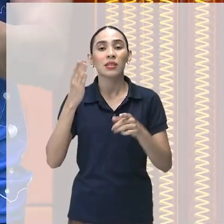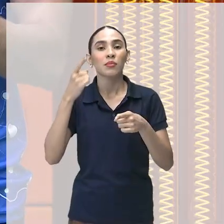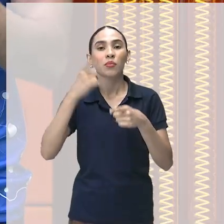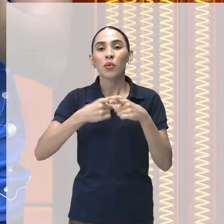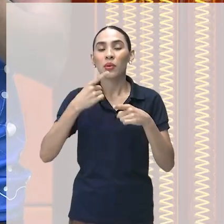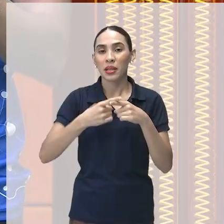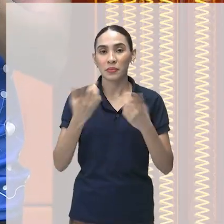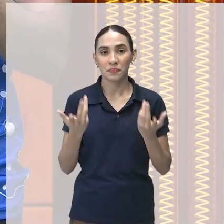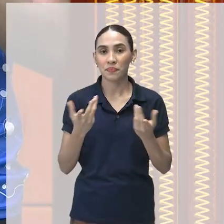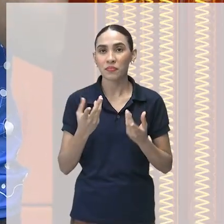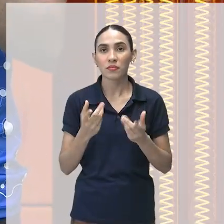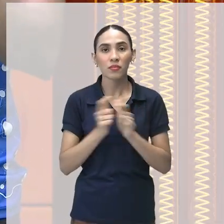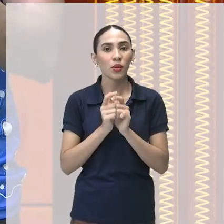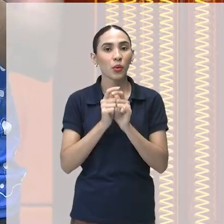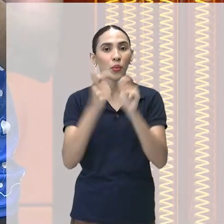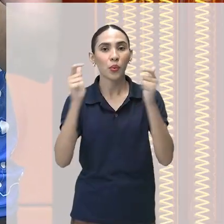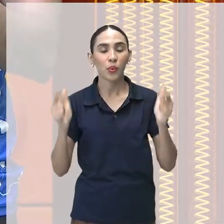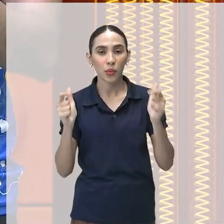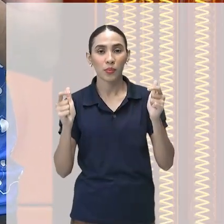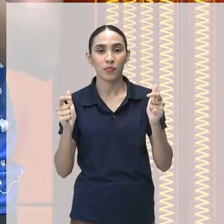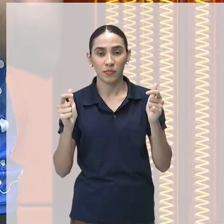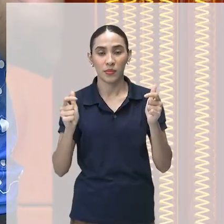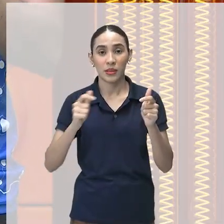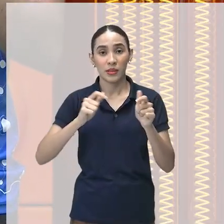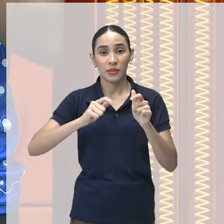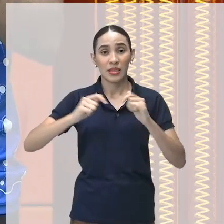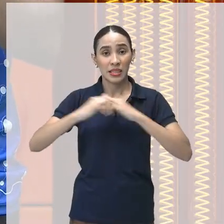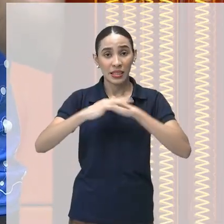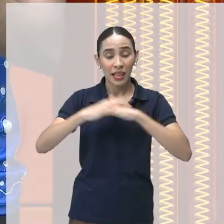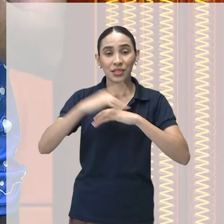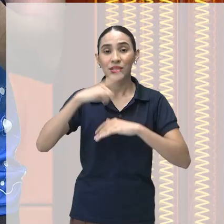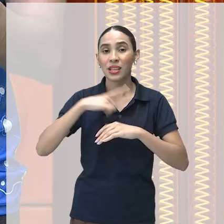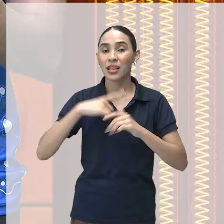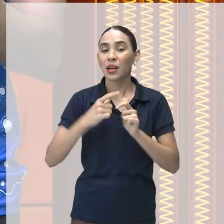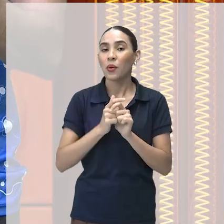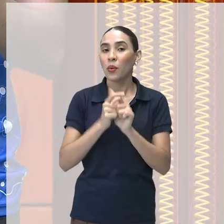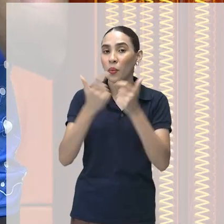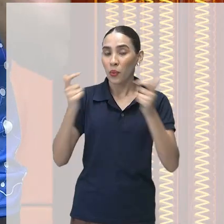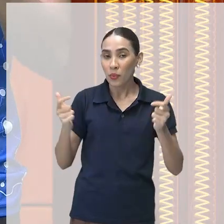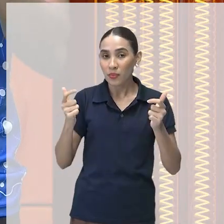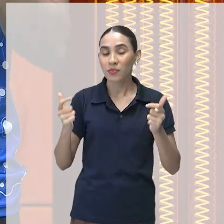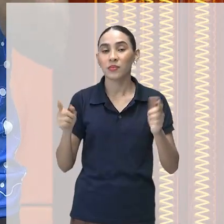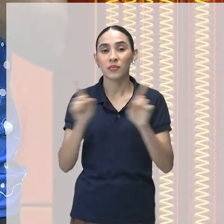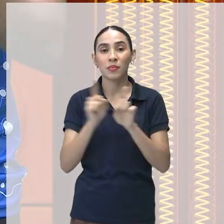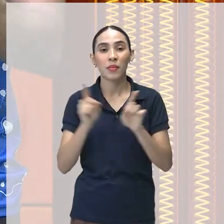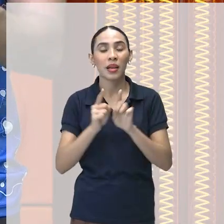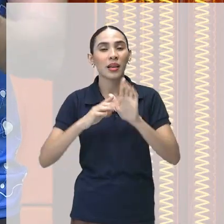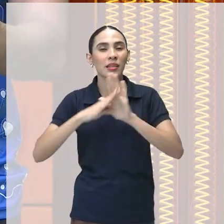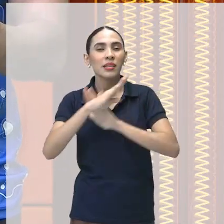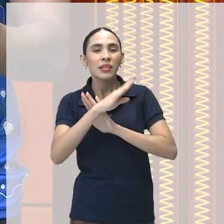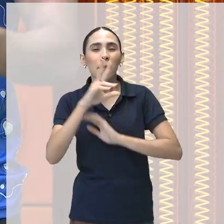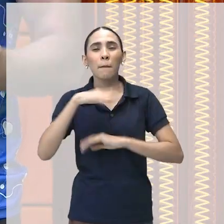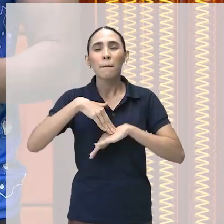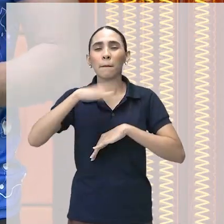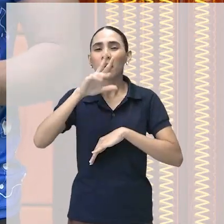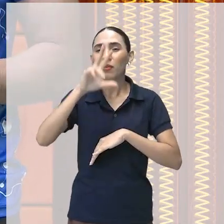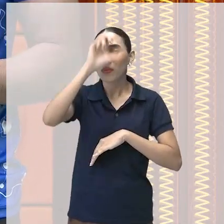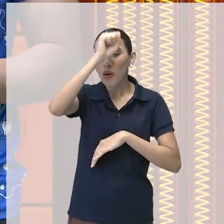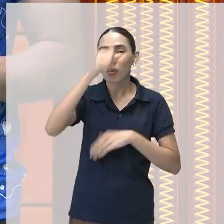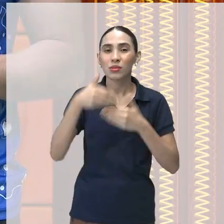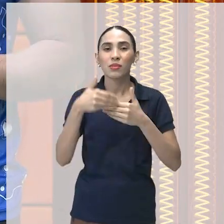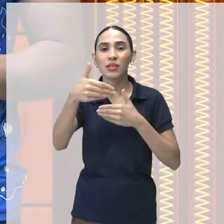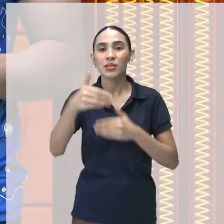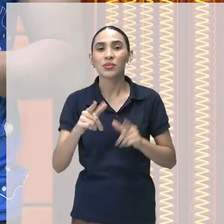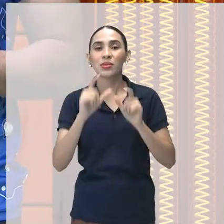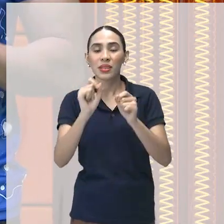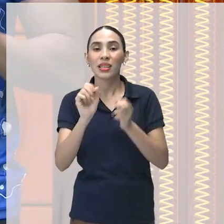em função do crescimento das cidades. As cidades elas têm crescido bastante, e esse crescimento se intensificou a